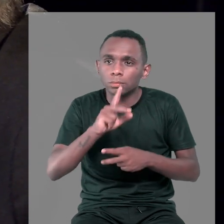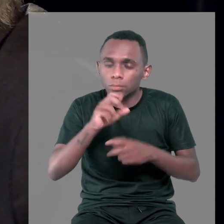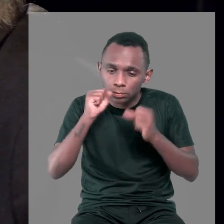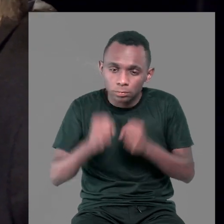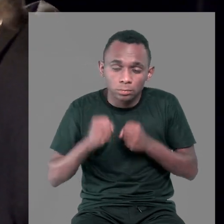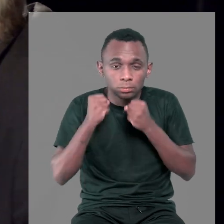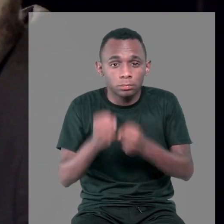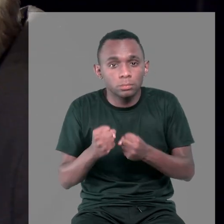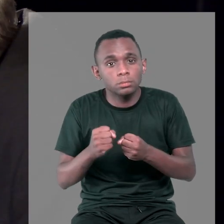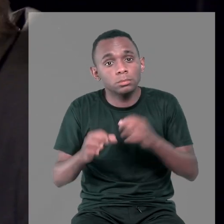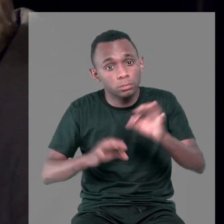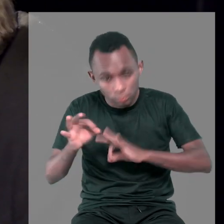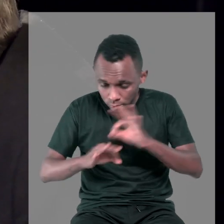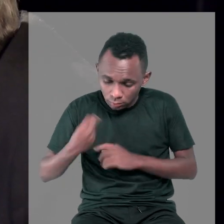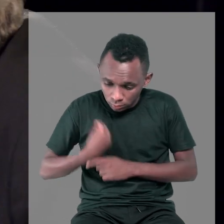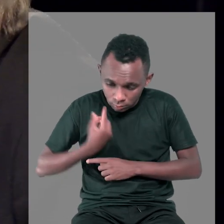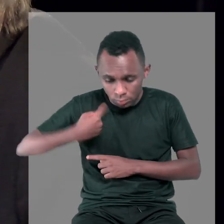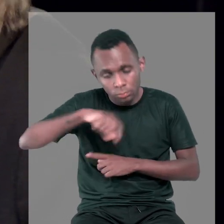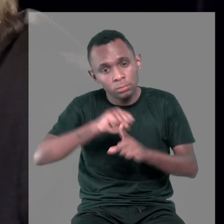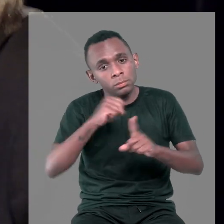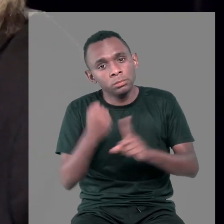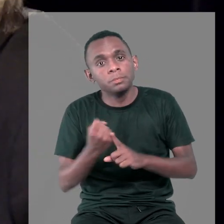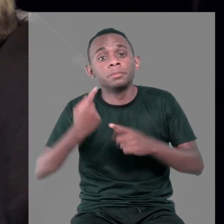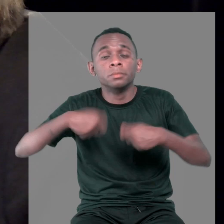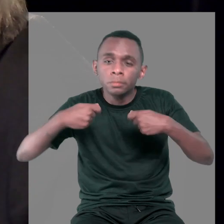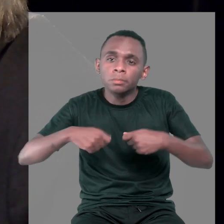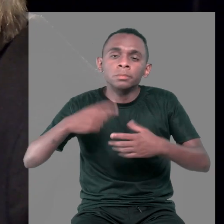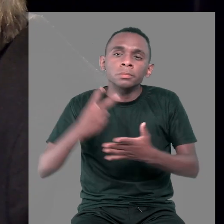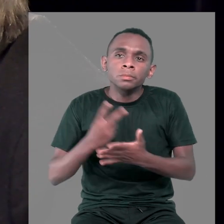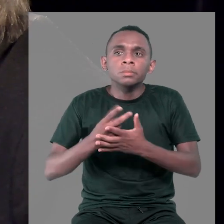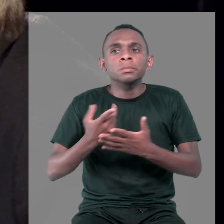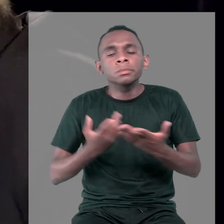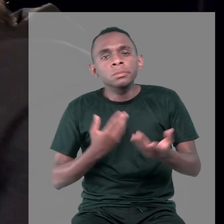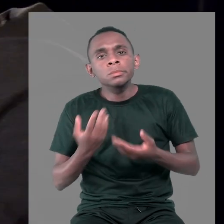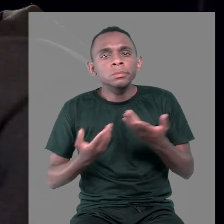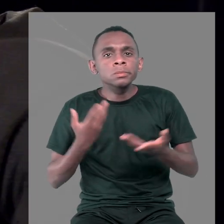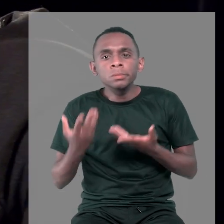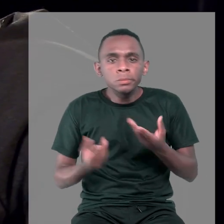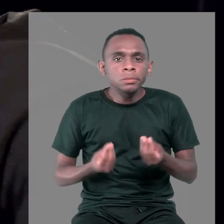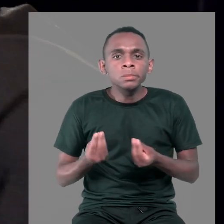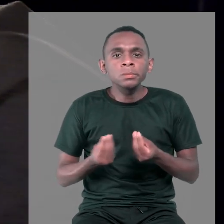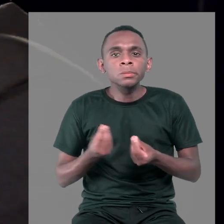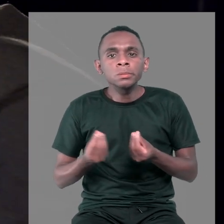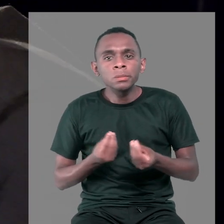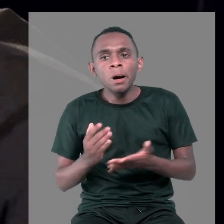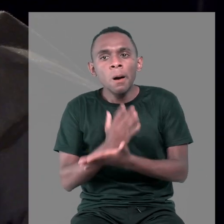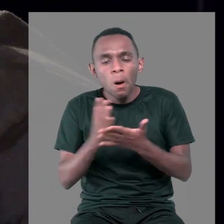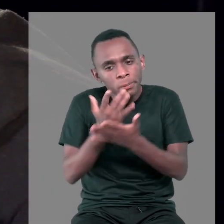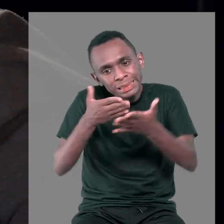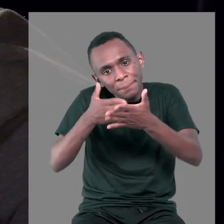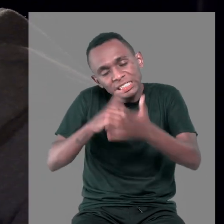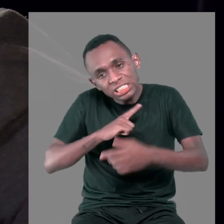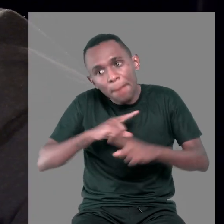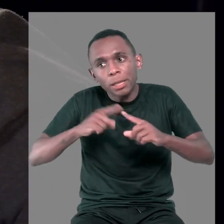social. O conhecimento também. E a lei também. Eu acho que a arte dá um passo importante